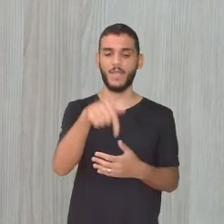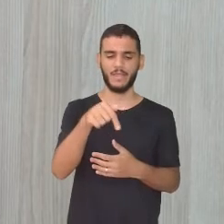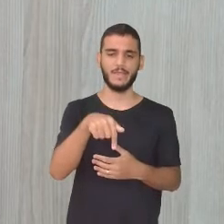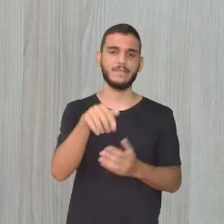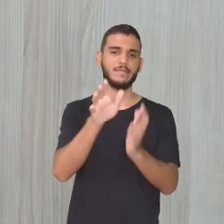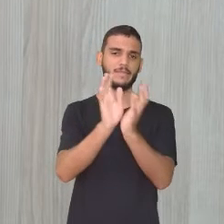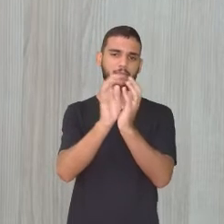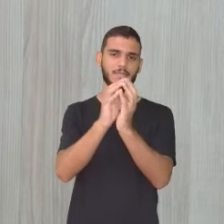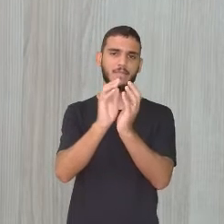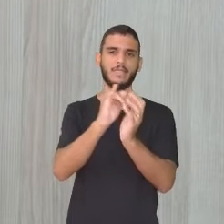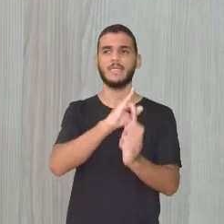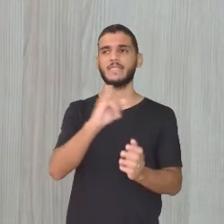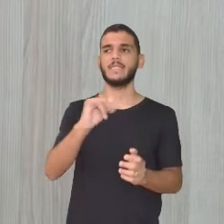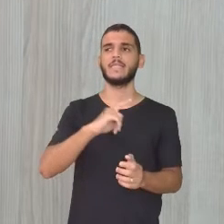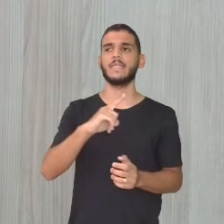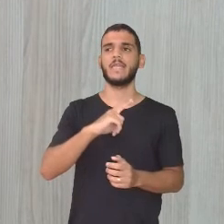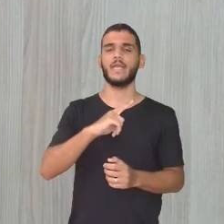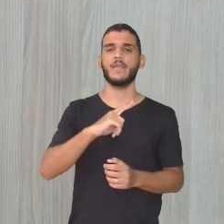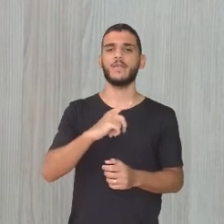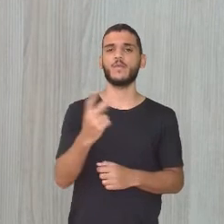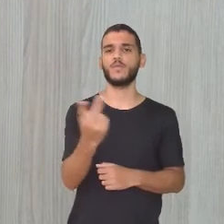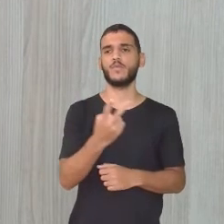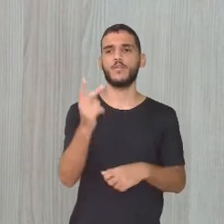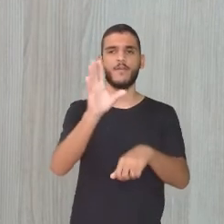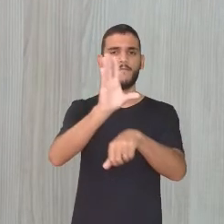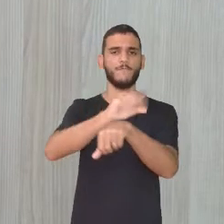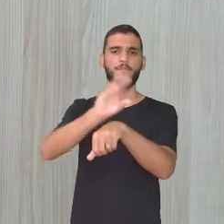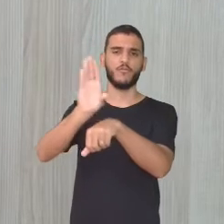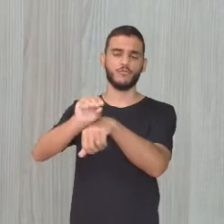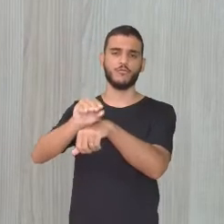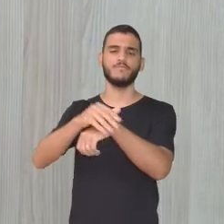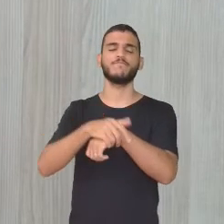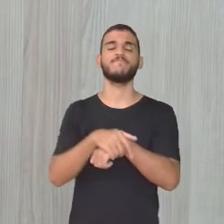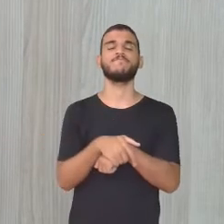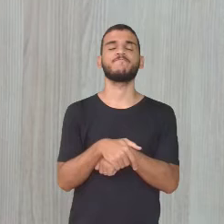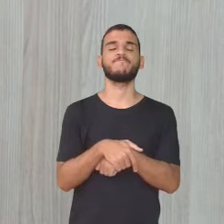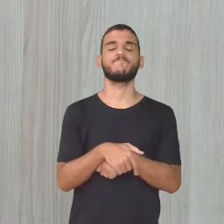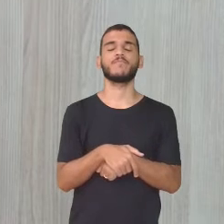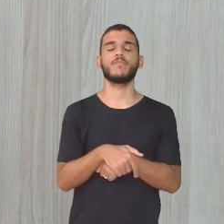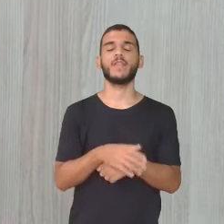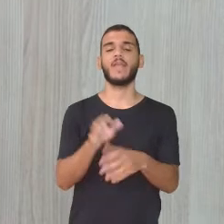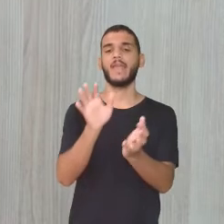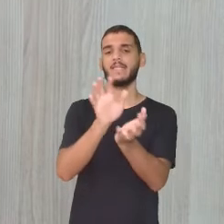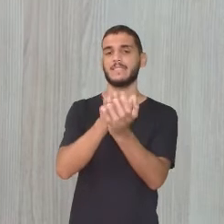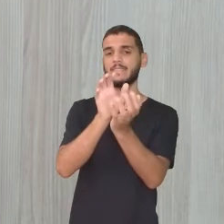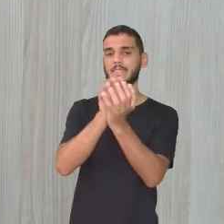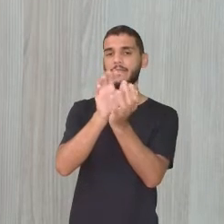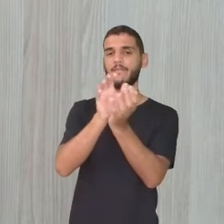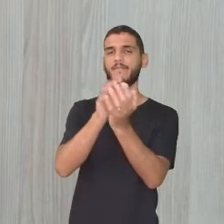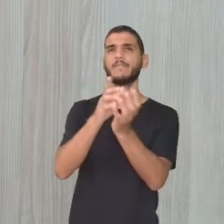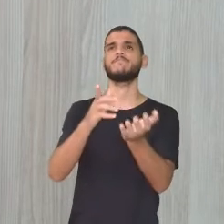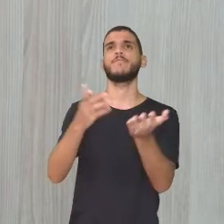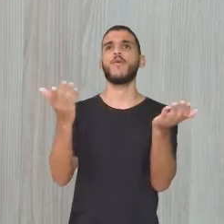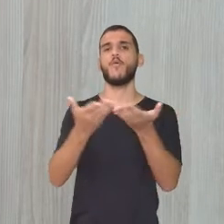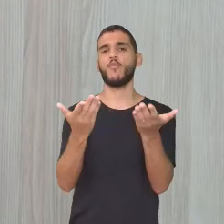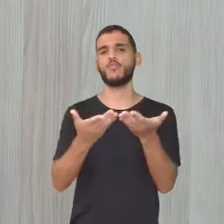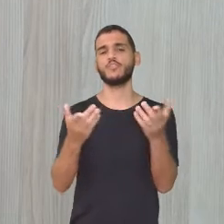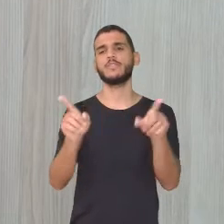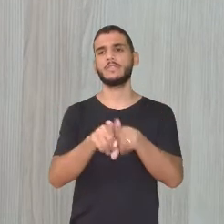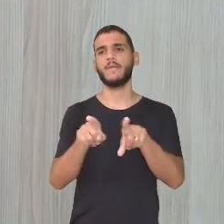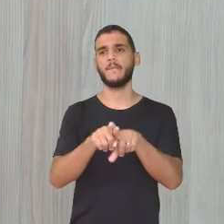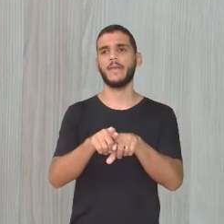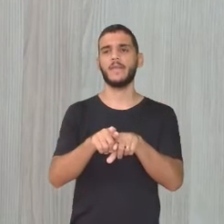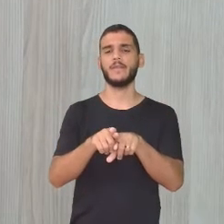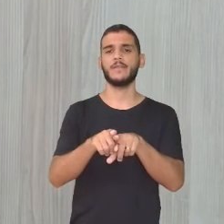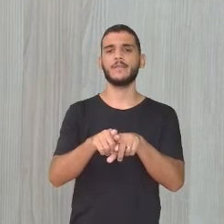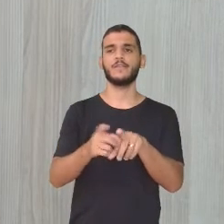Se a gente pega duas imagens hoje do Recife e uma imagem de alguns tempos atrás no Recife, a gente vai